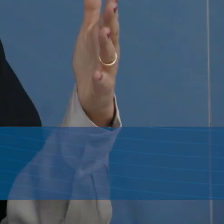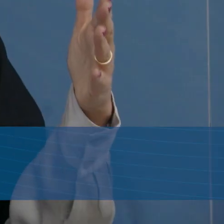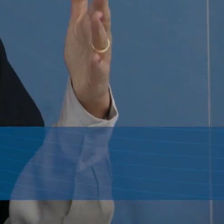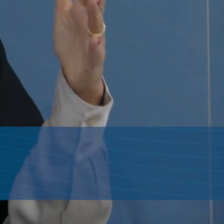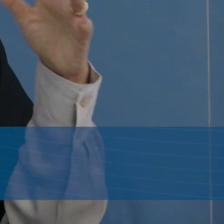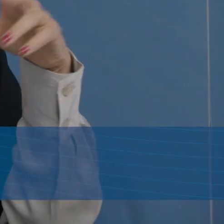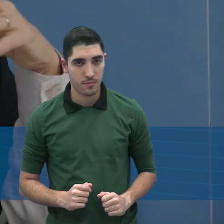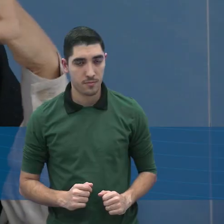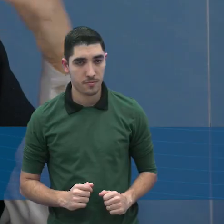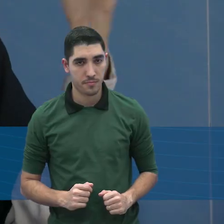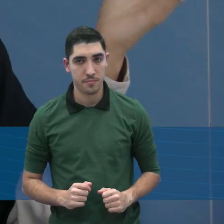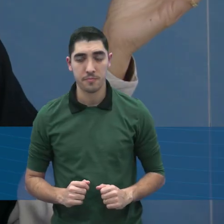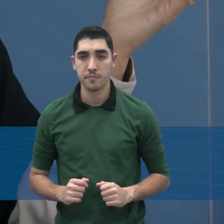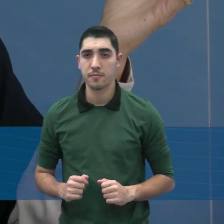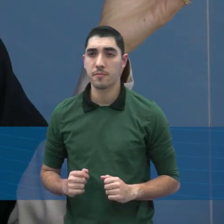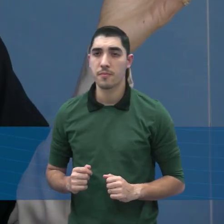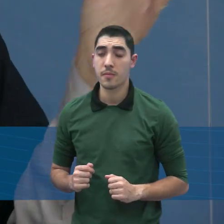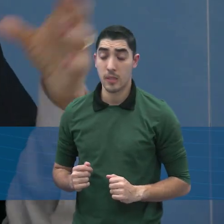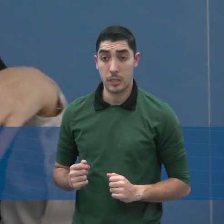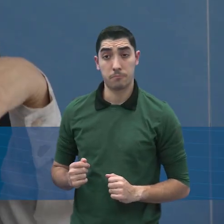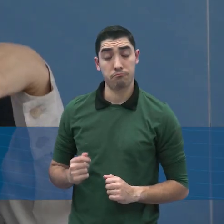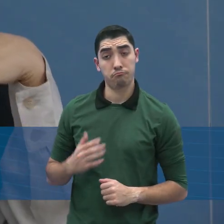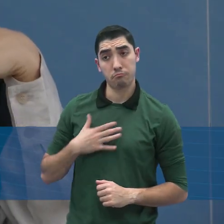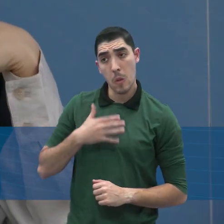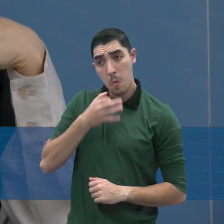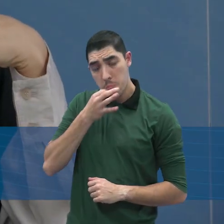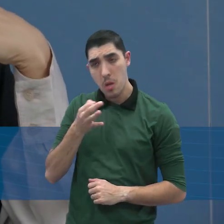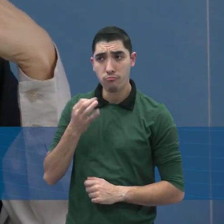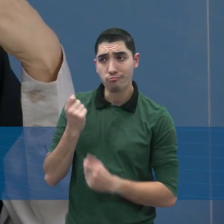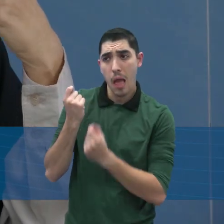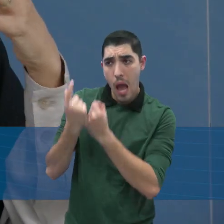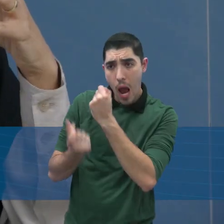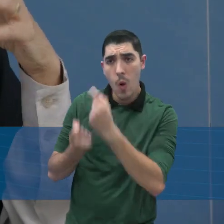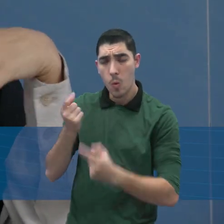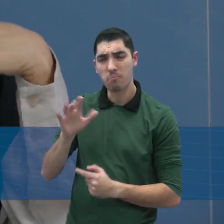por fãs, que é os fandoms que a gente fala,